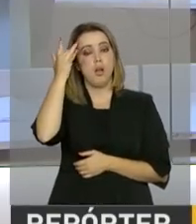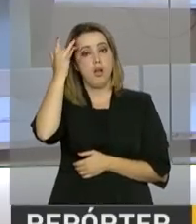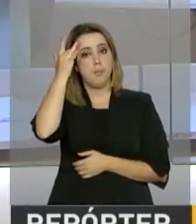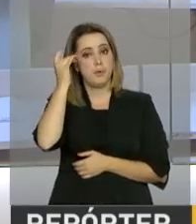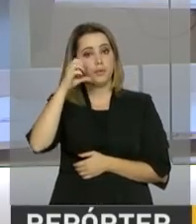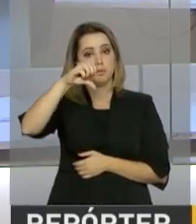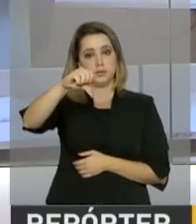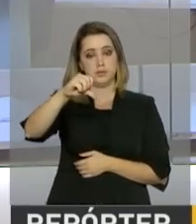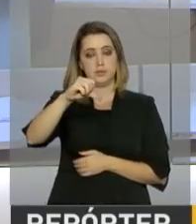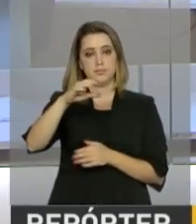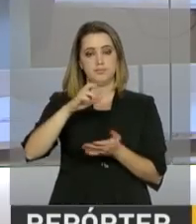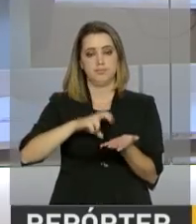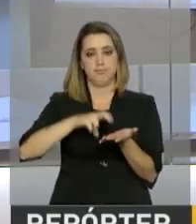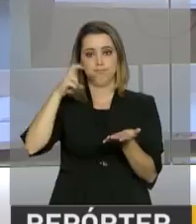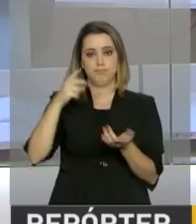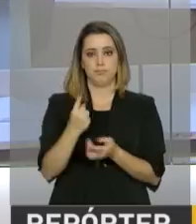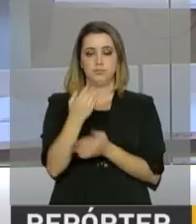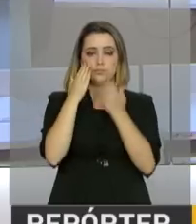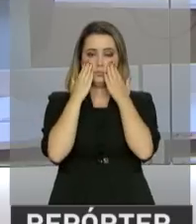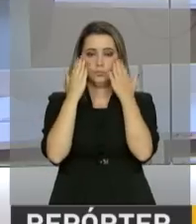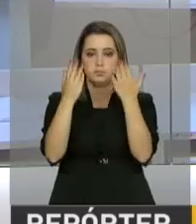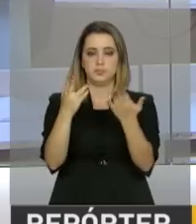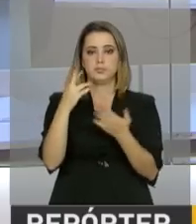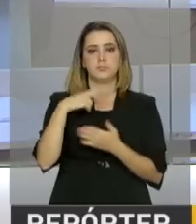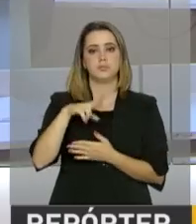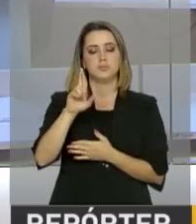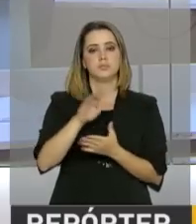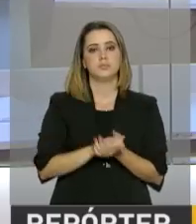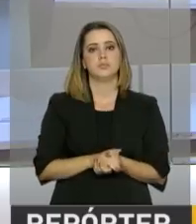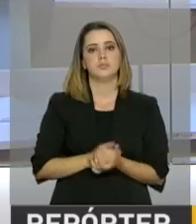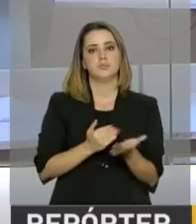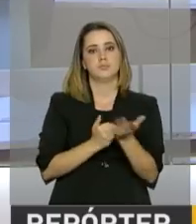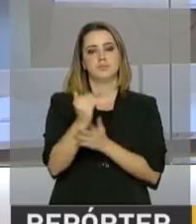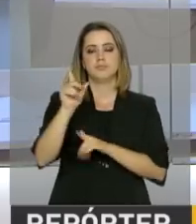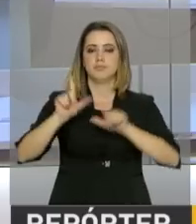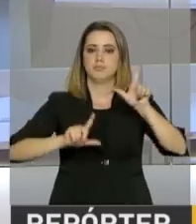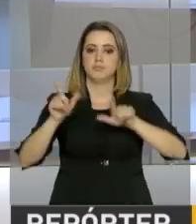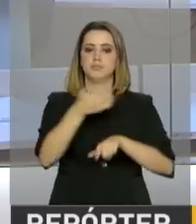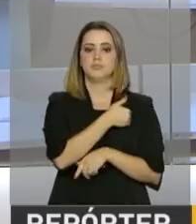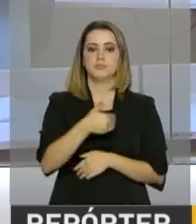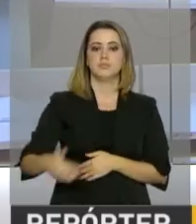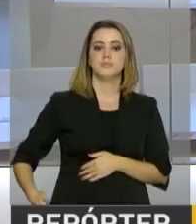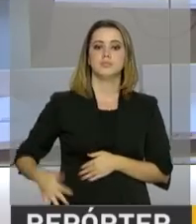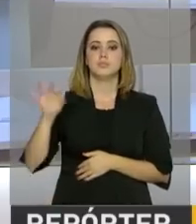às 9 da manhã, na primeira edição do Repórter NBR. Continue